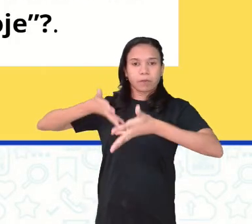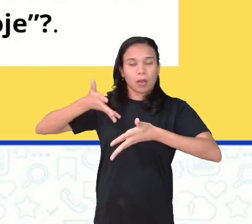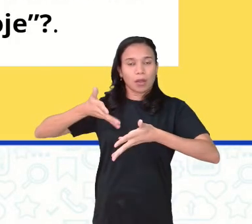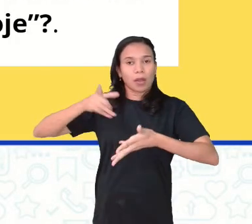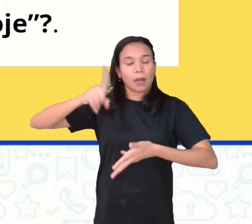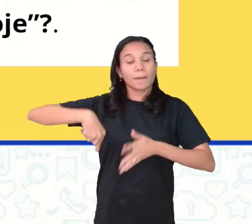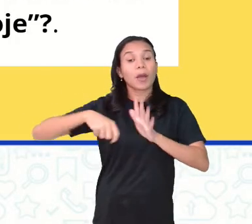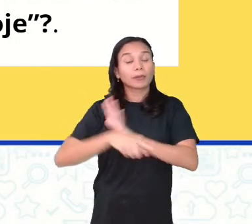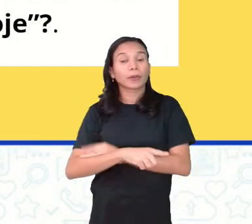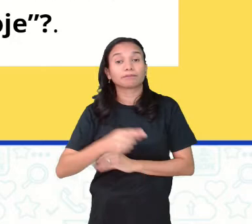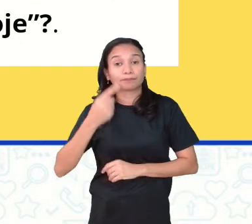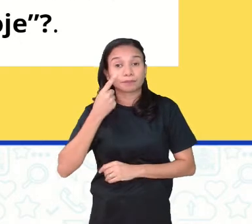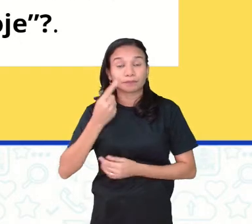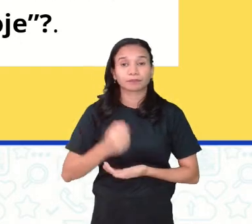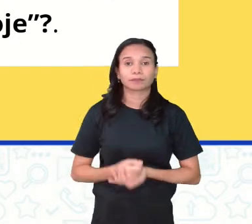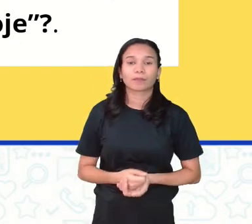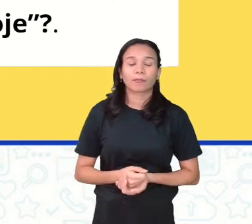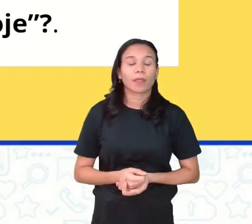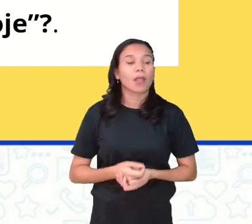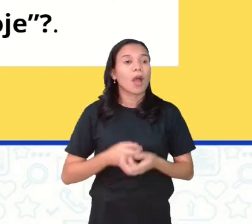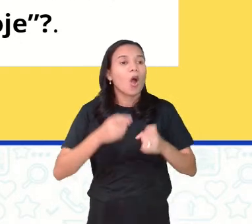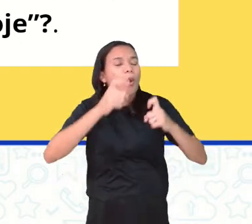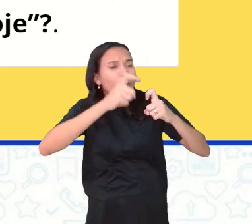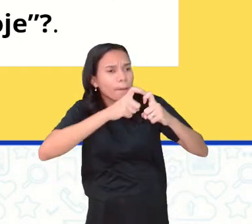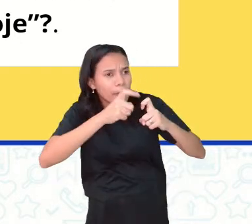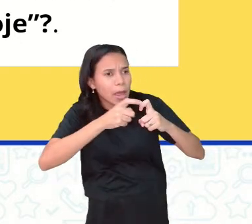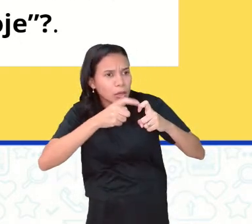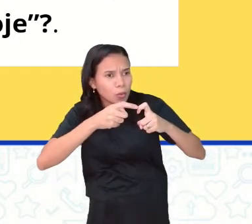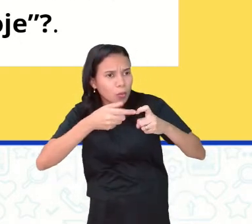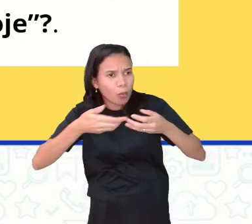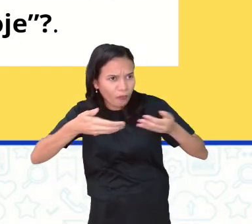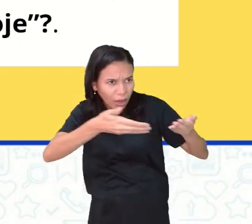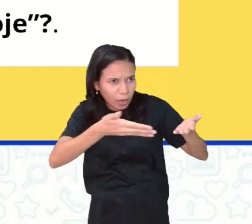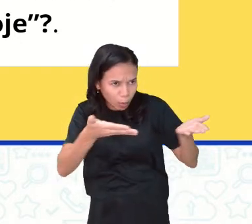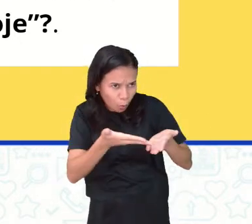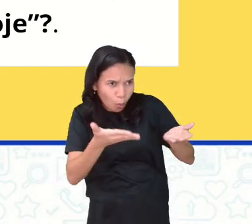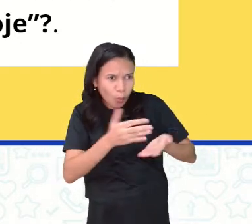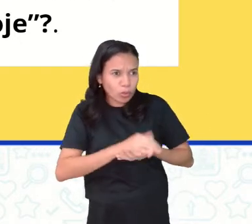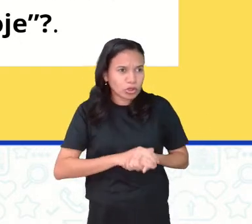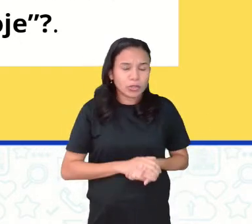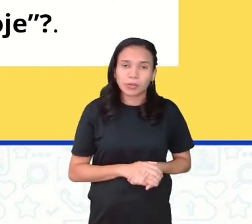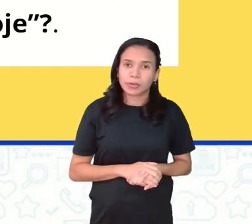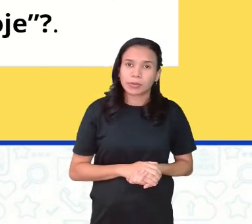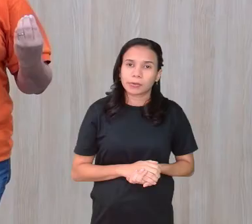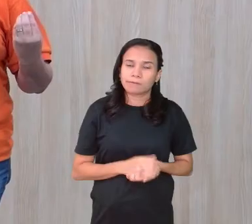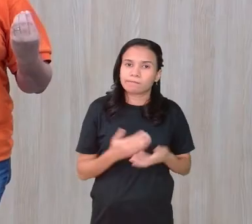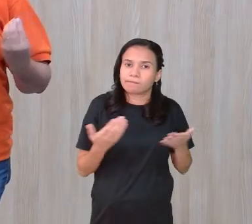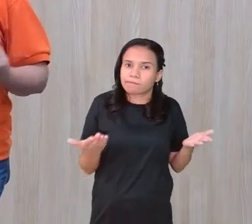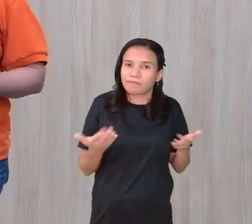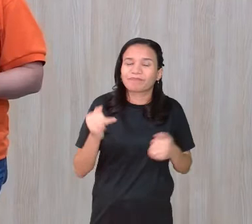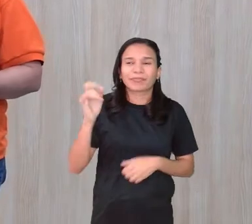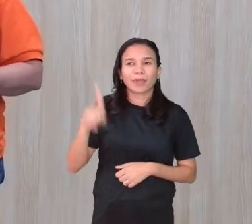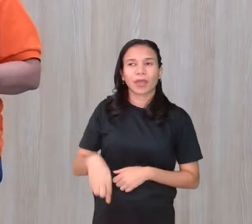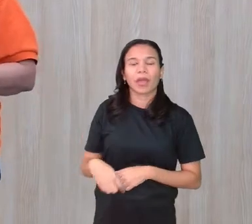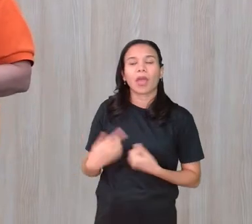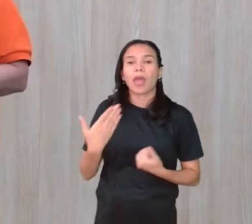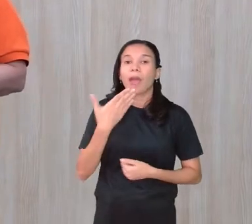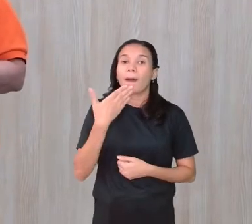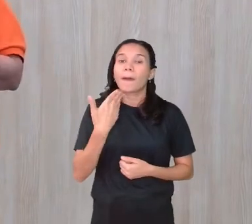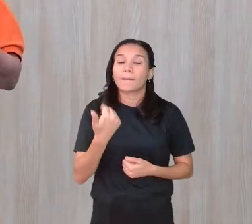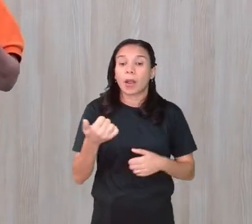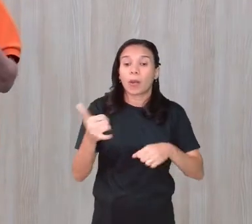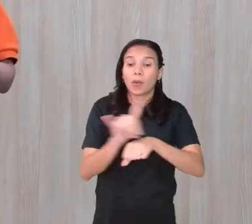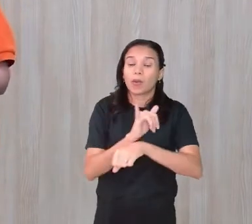ele perguntar: o médico vai atender hoje? Então, essa seria a